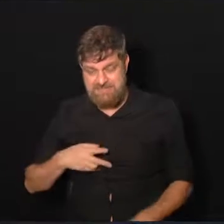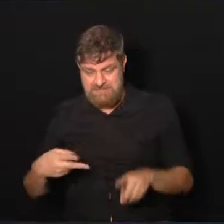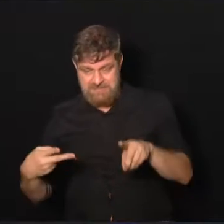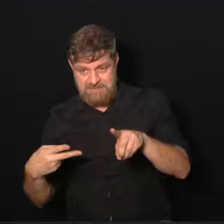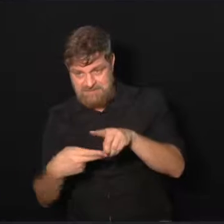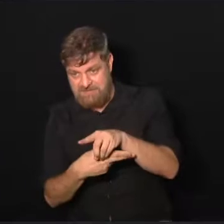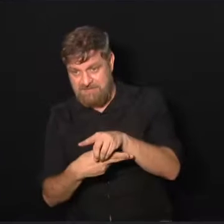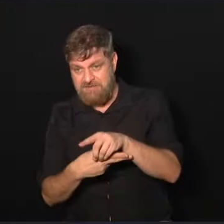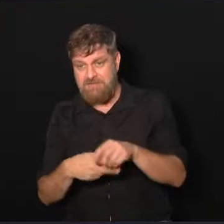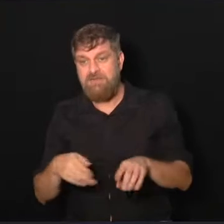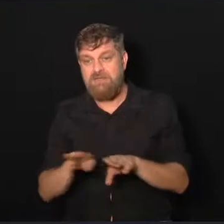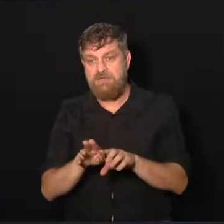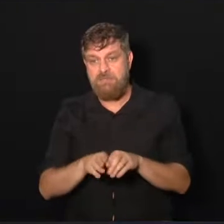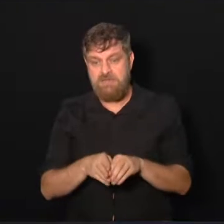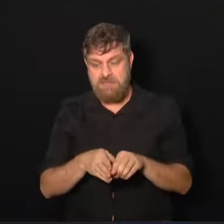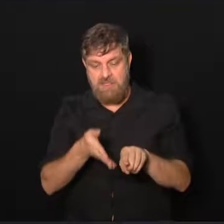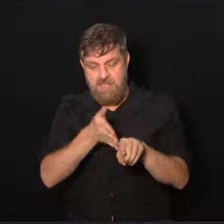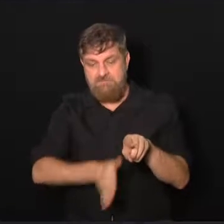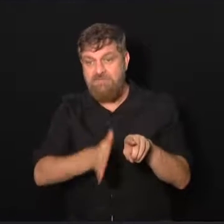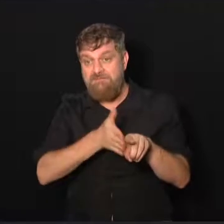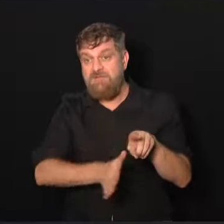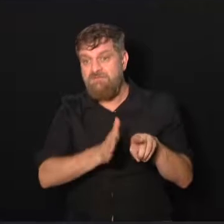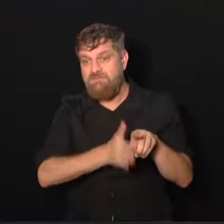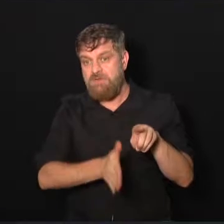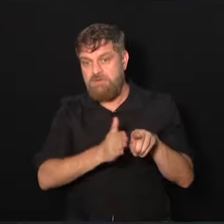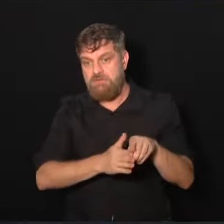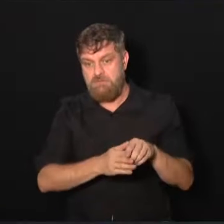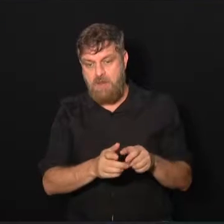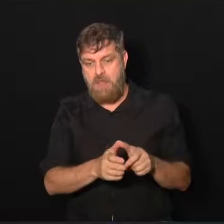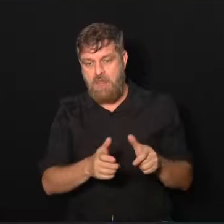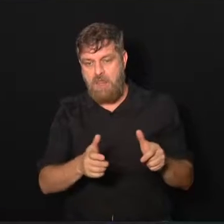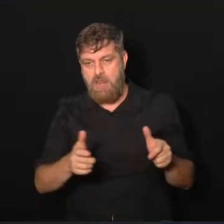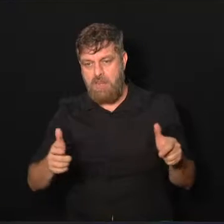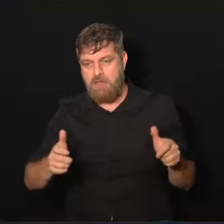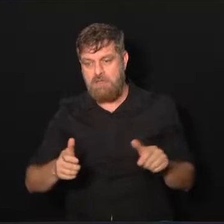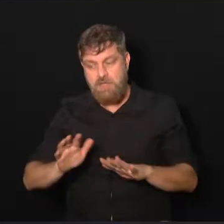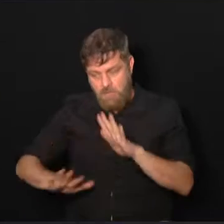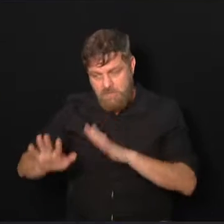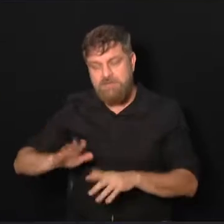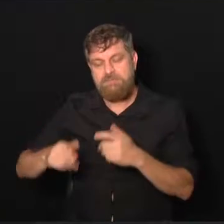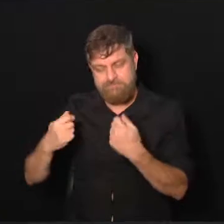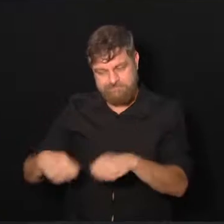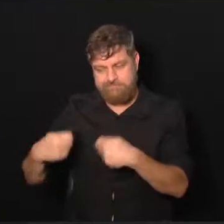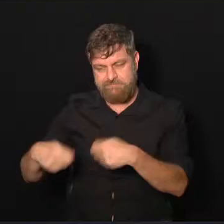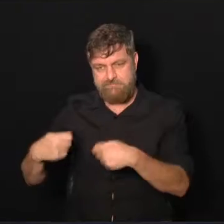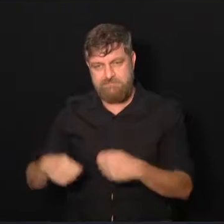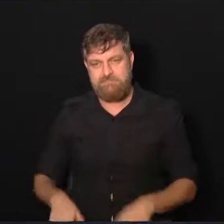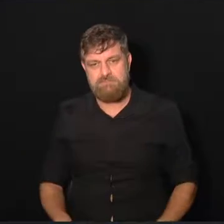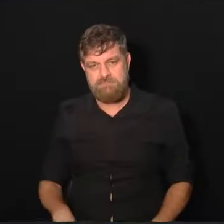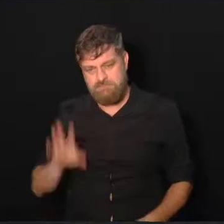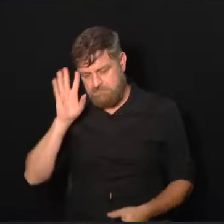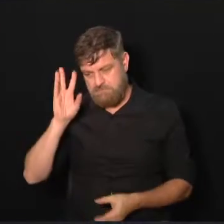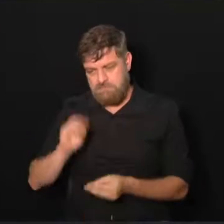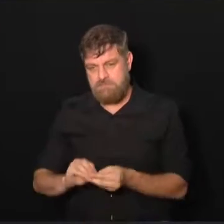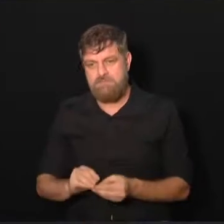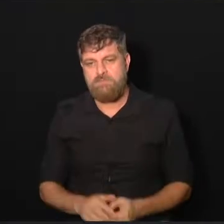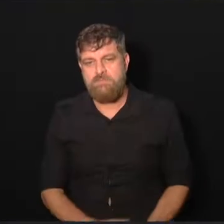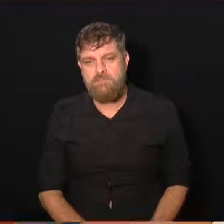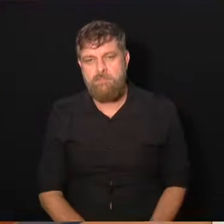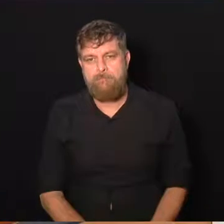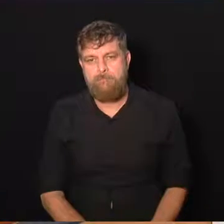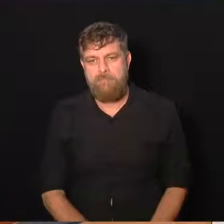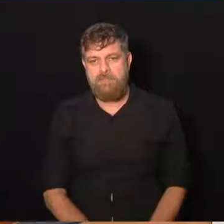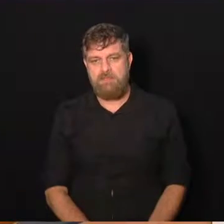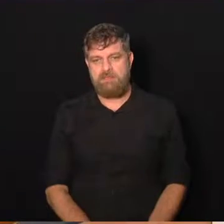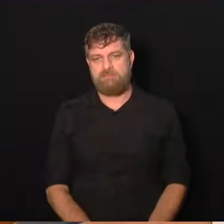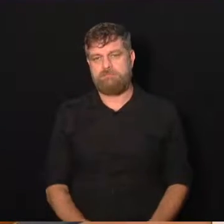estar se procriando na rua, entendeu? Então todos esses cuidados aí são necessários. Obrigado, vereador. Eu